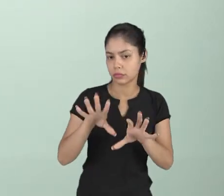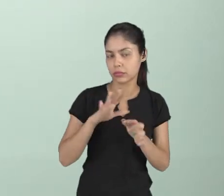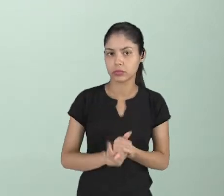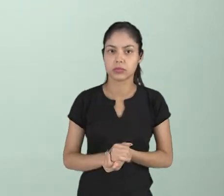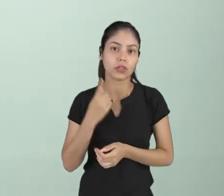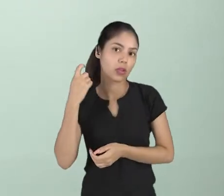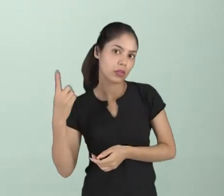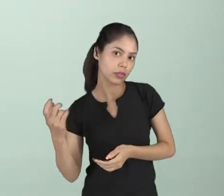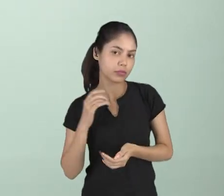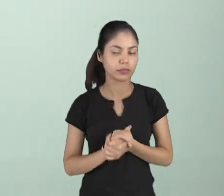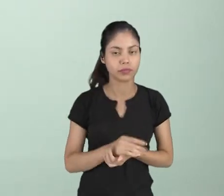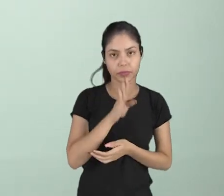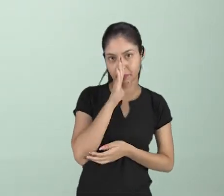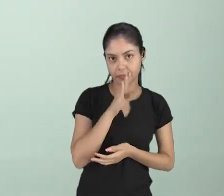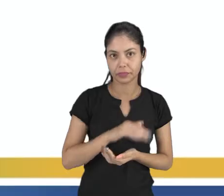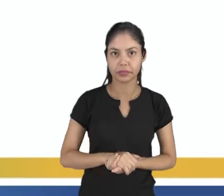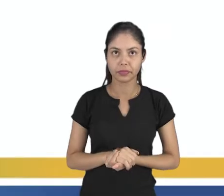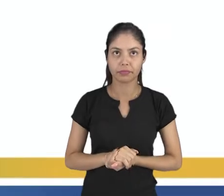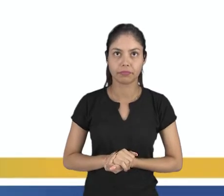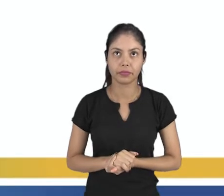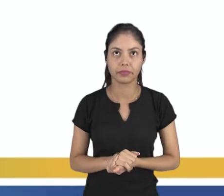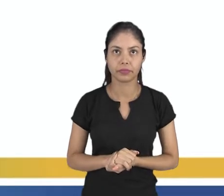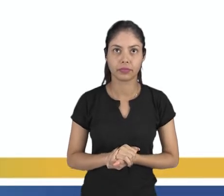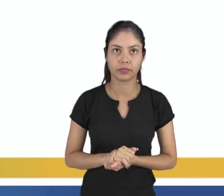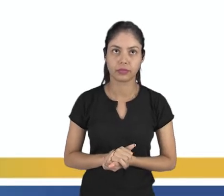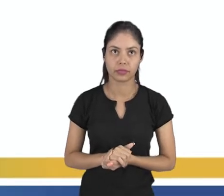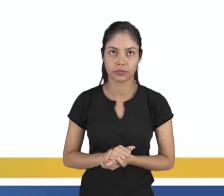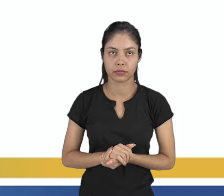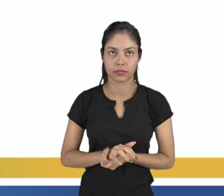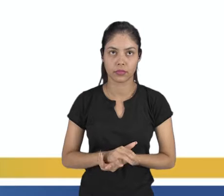intercalando som e silêncio.